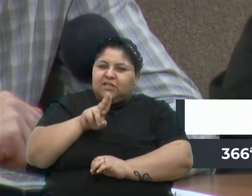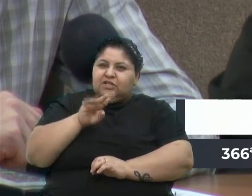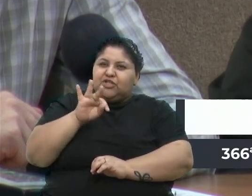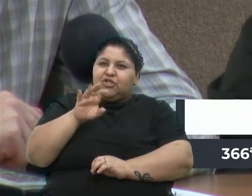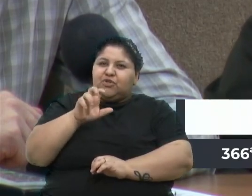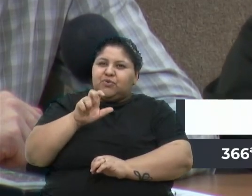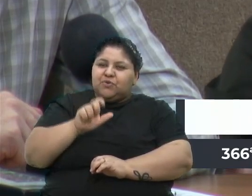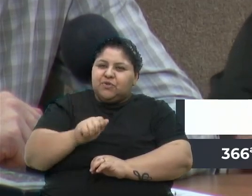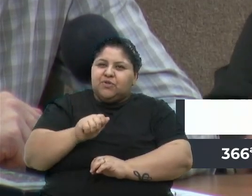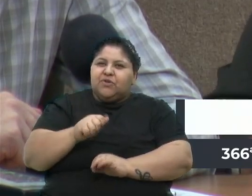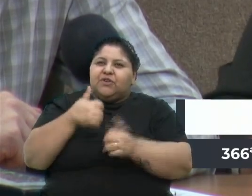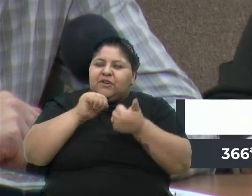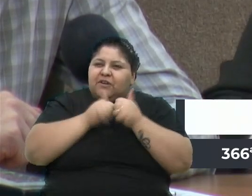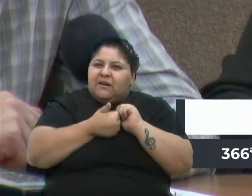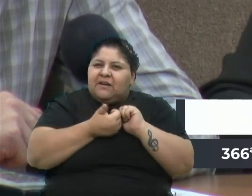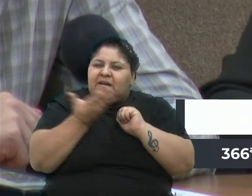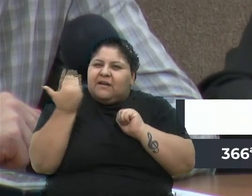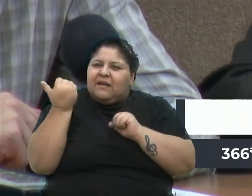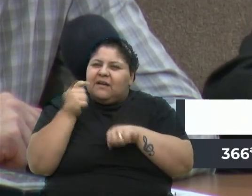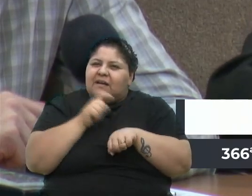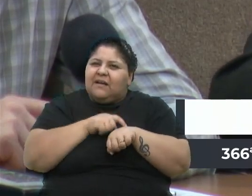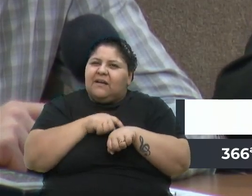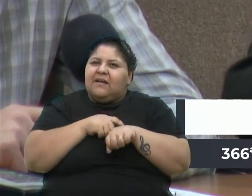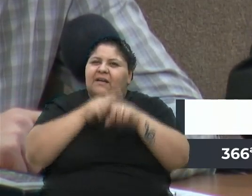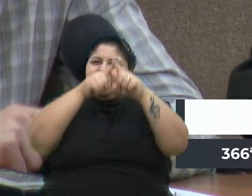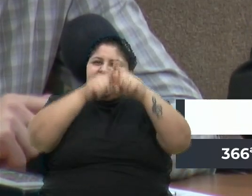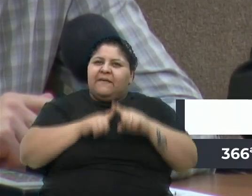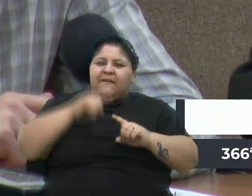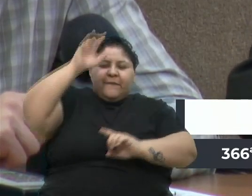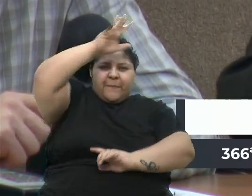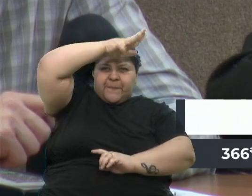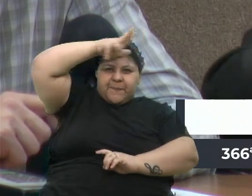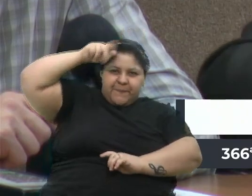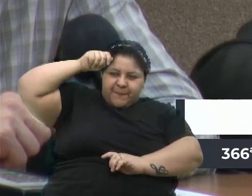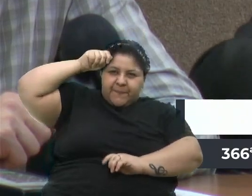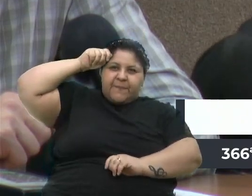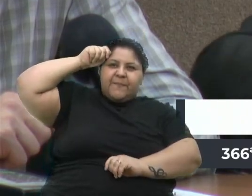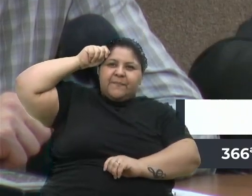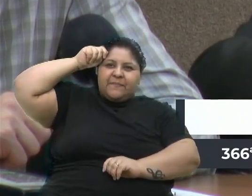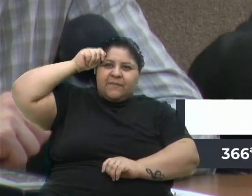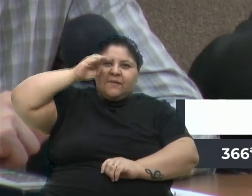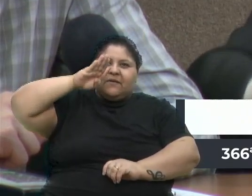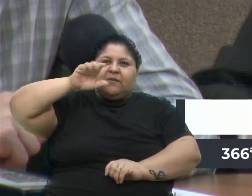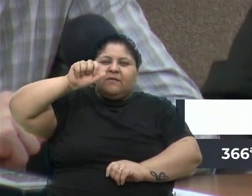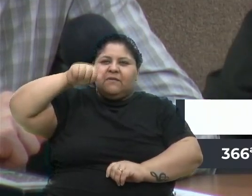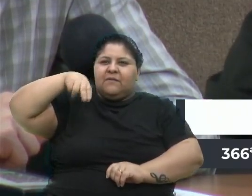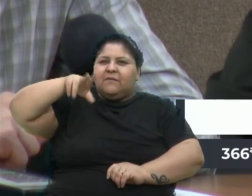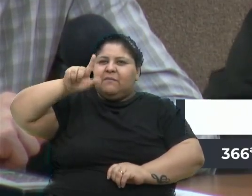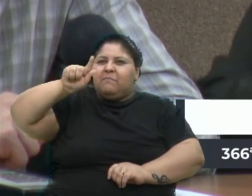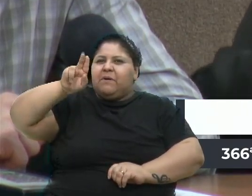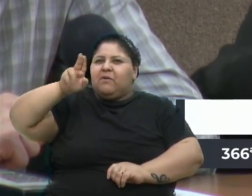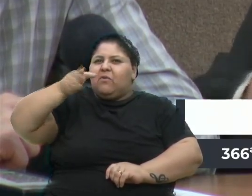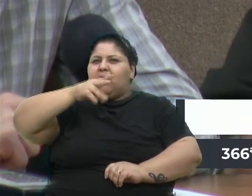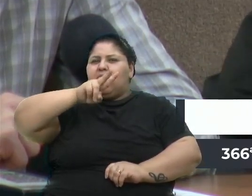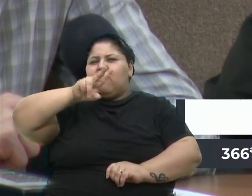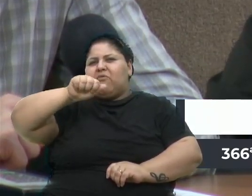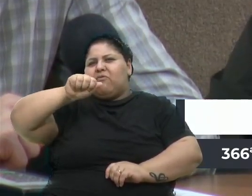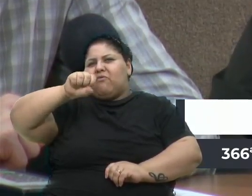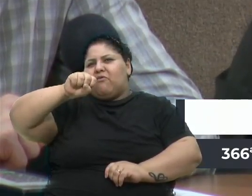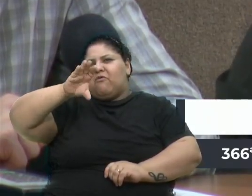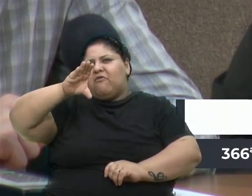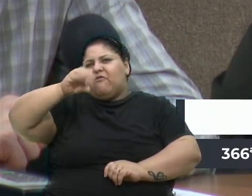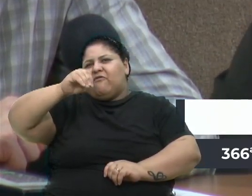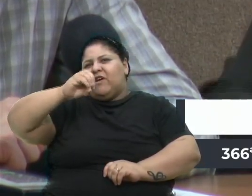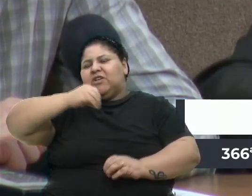futsal, aquela época do campeonato municipal, né, com o Bangu, com o Vasco, com a Enxuta. O que a Enxuta fez